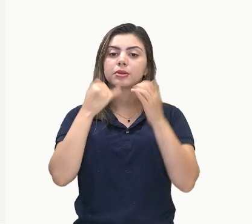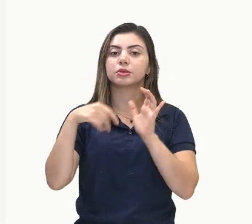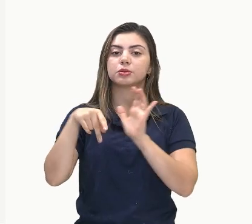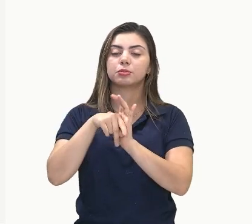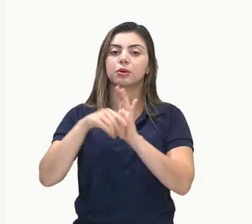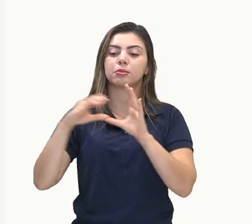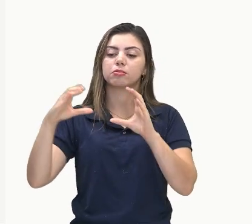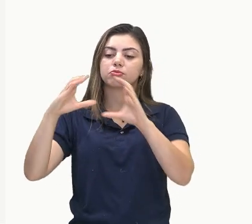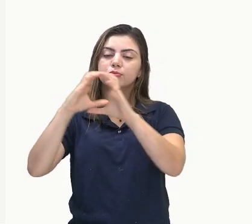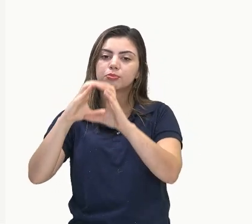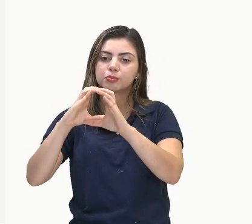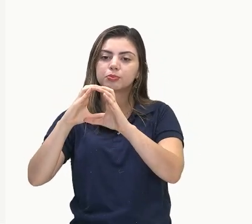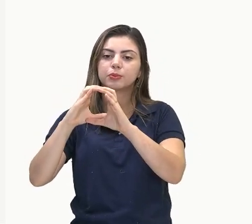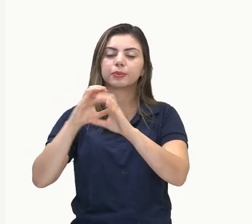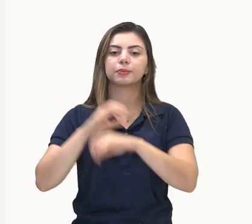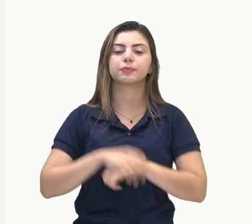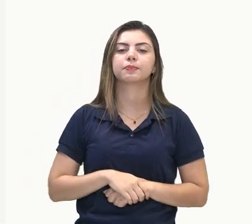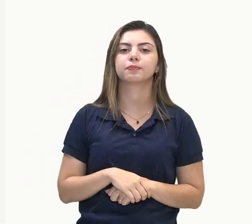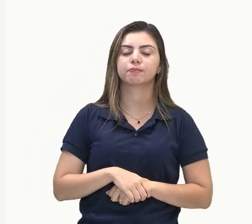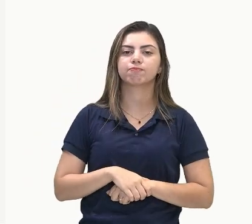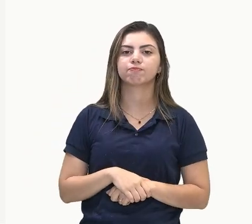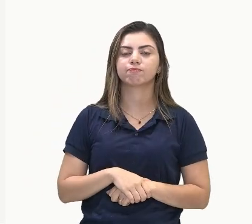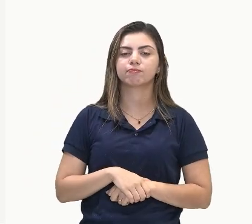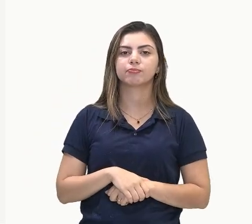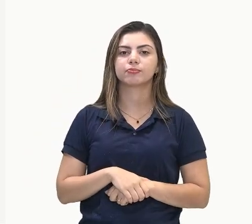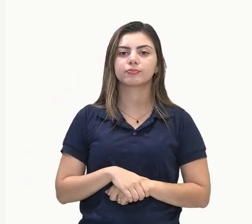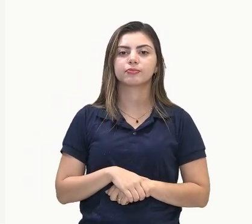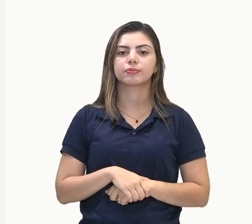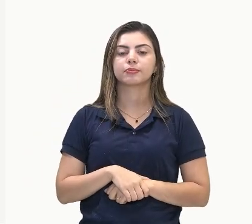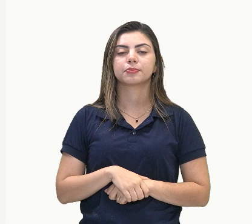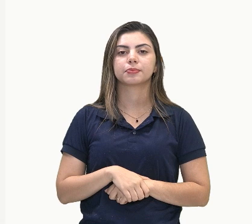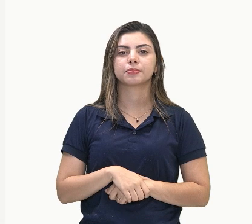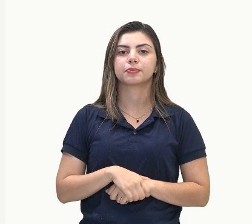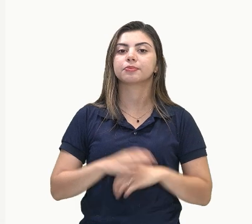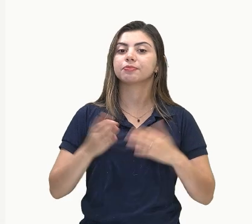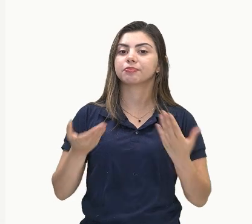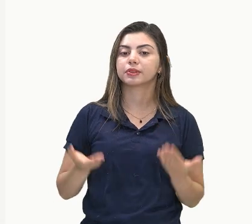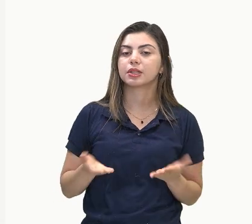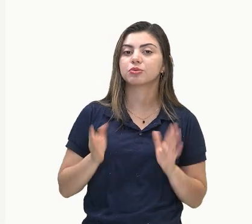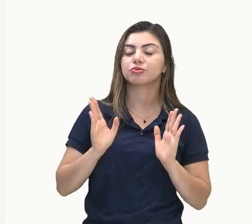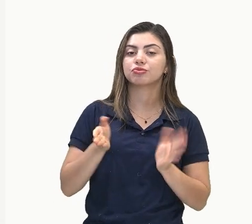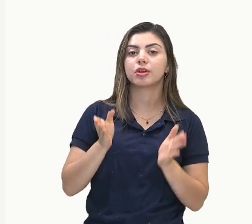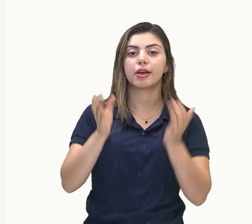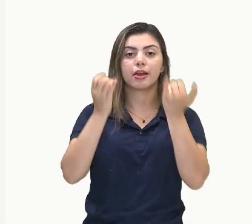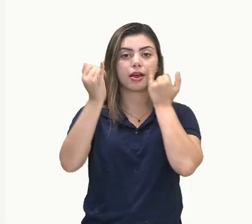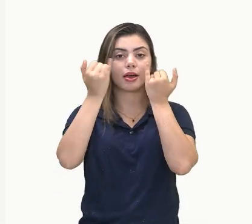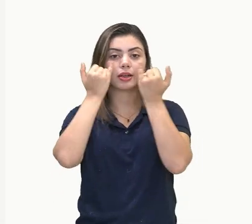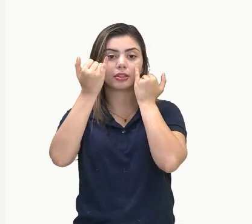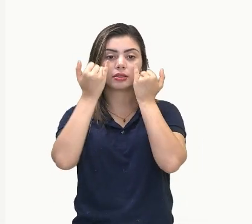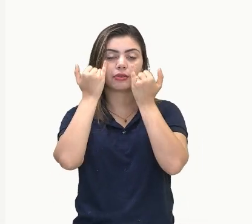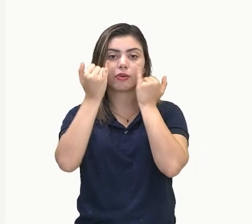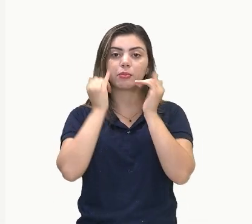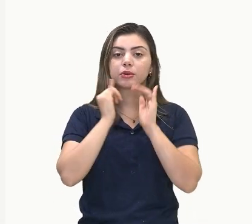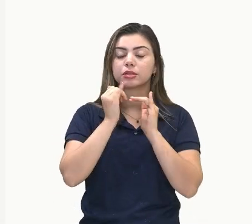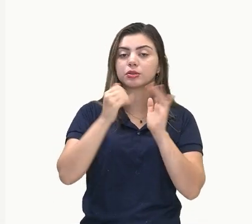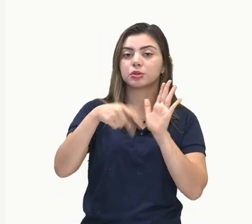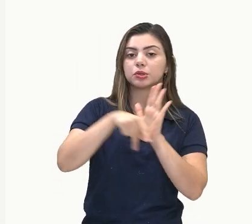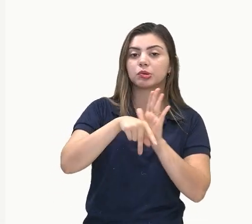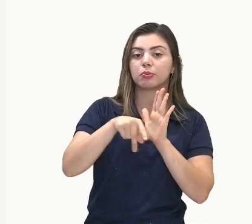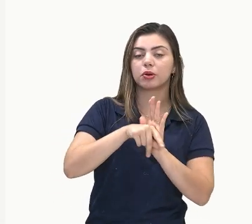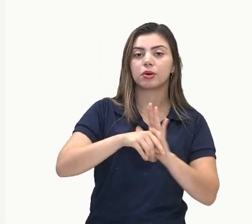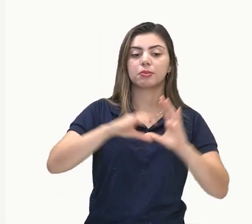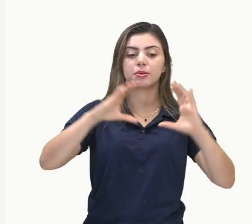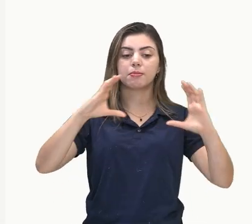circunferência 2. Pessoal, agora que a gente tem conhecimento dessas coordenadas